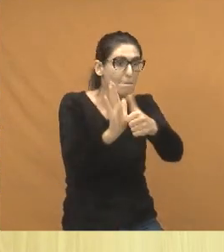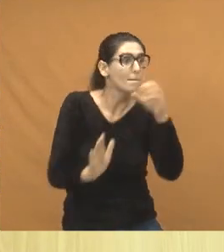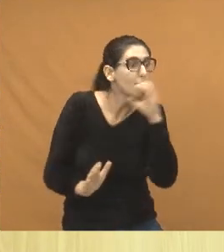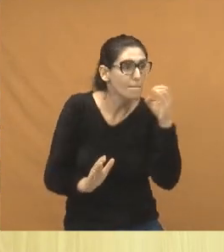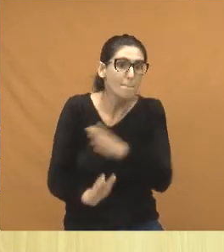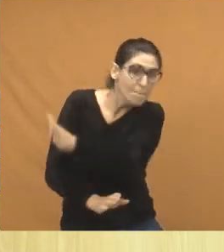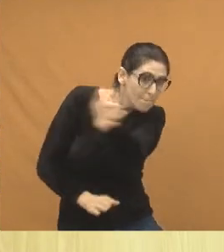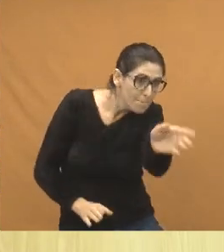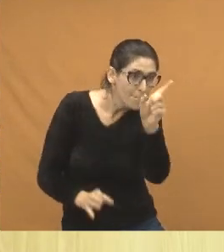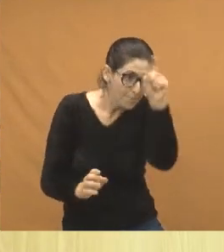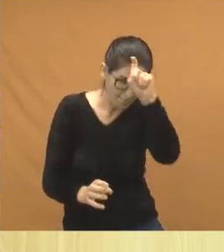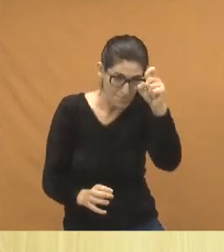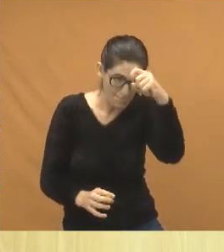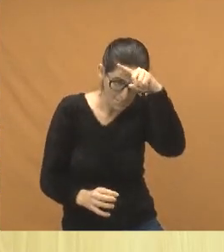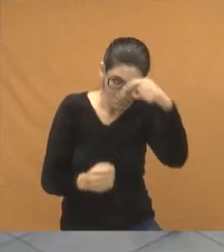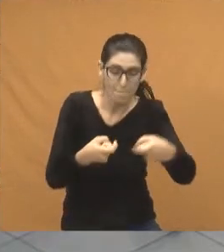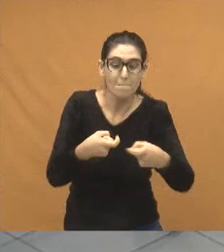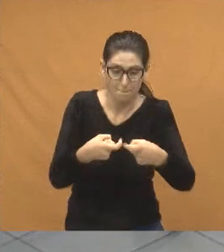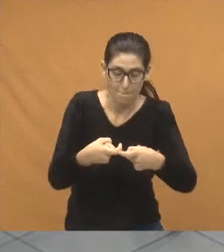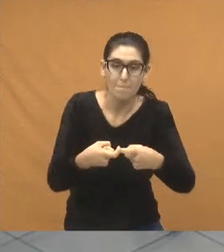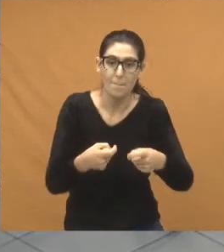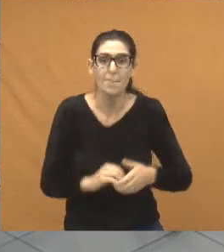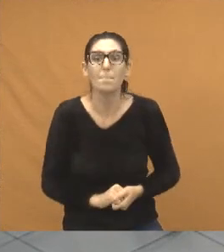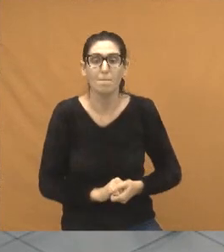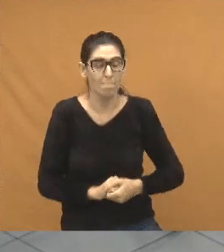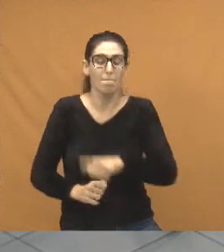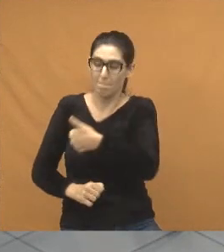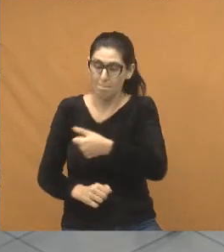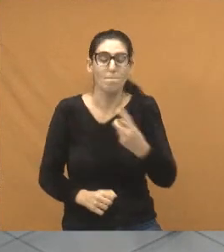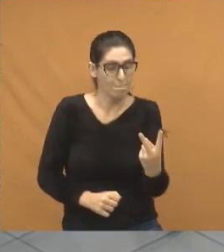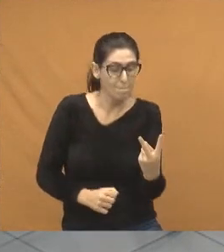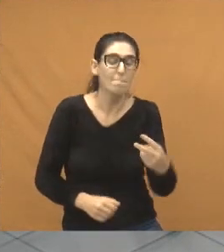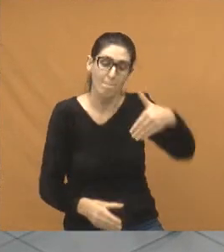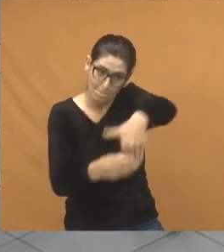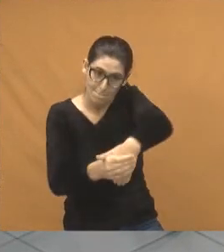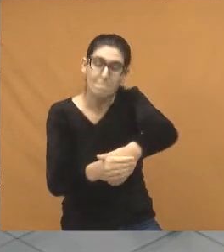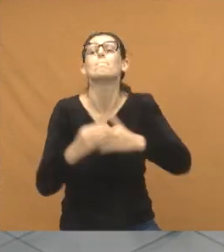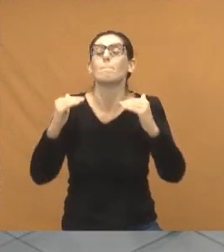Esporte, aprovado por unanimidade, 12 votos favoráveis. Próximo projeto.